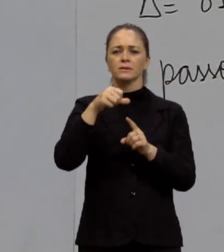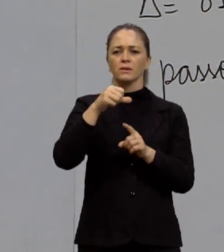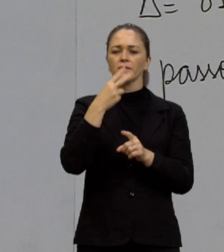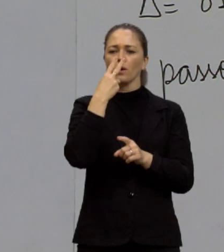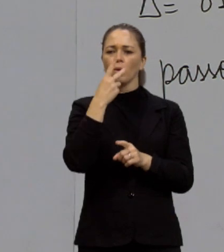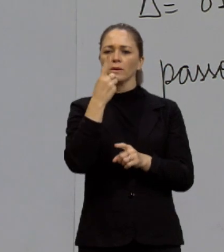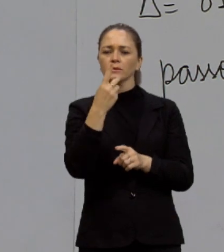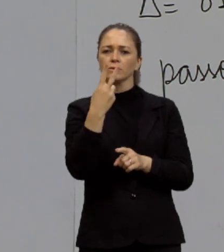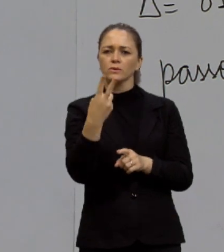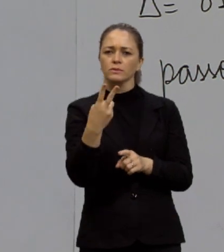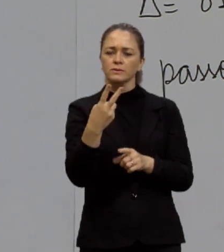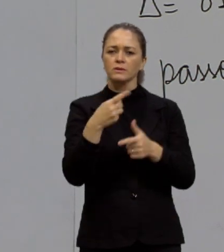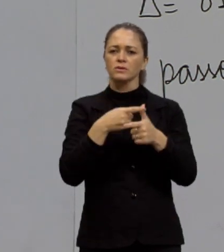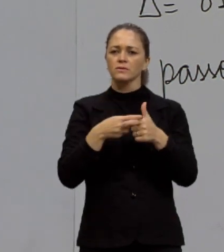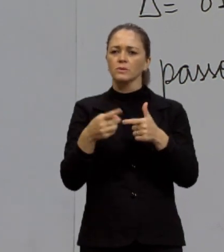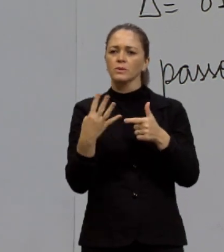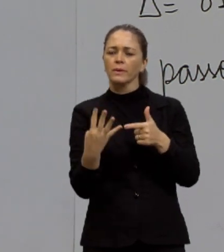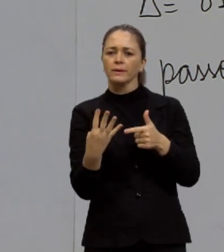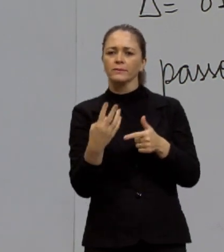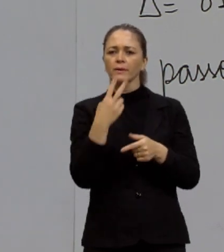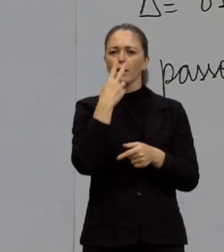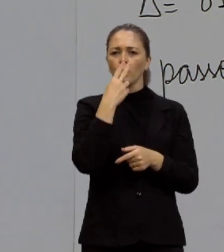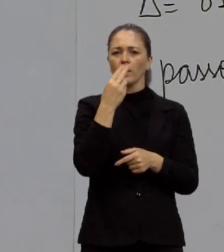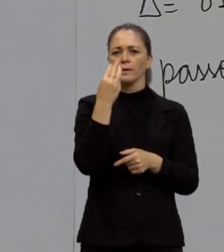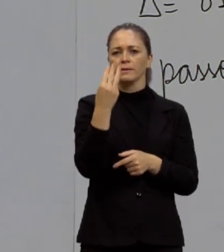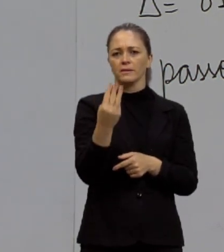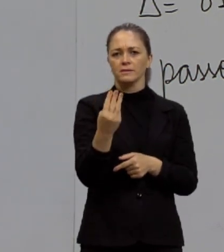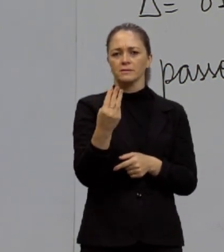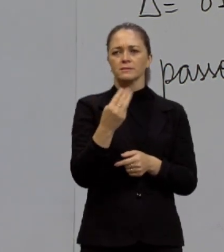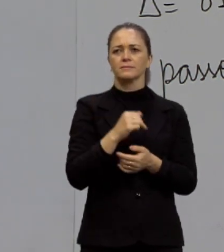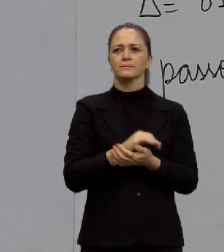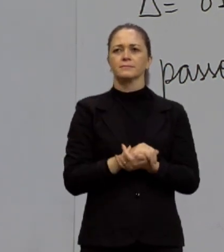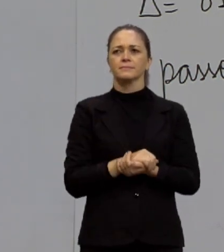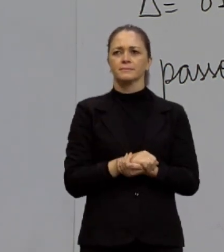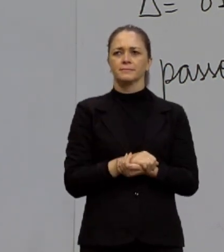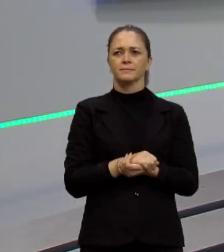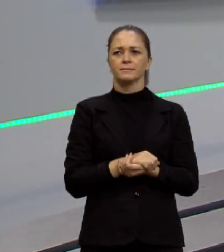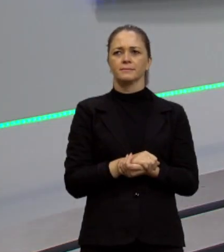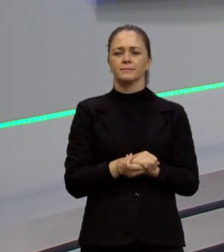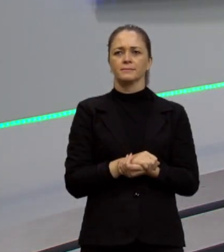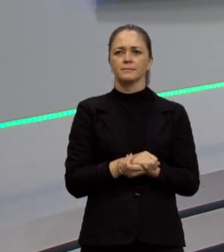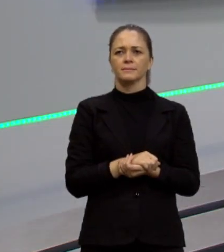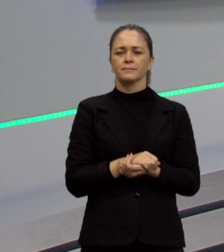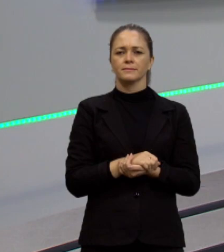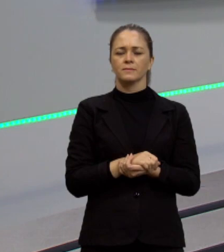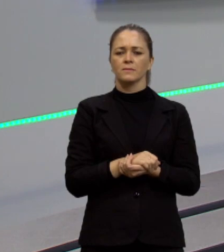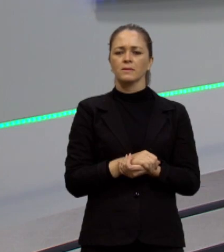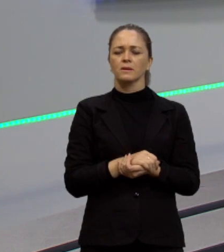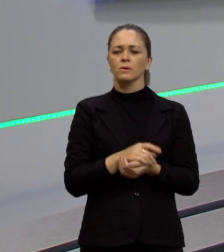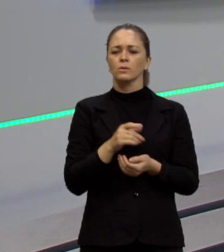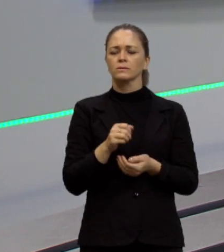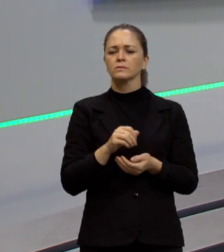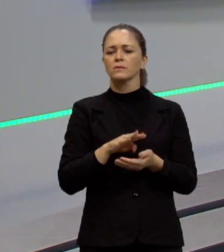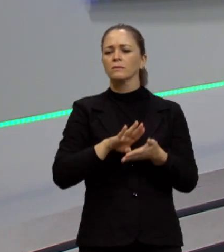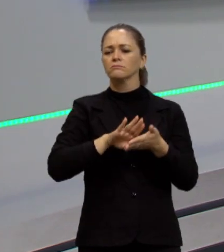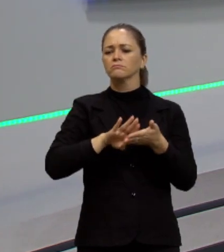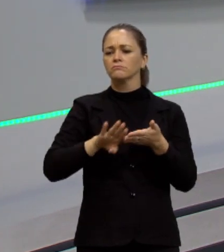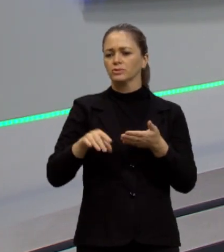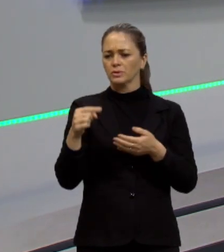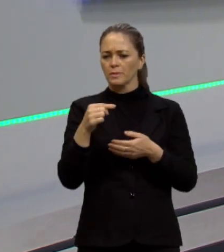12. Dividido por 4, 3. Quando eu subtraio, eu tenho o